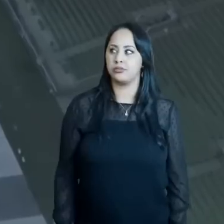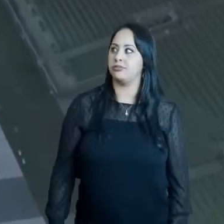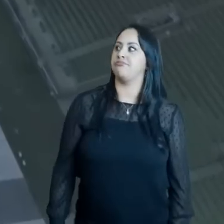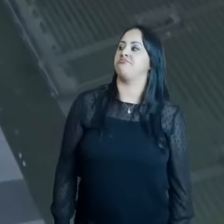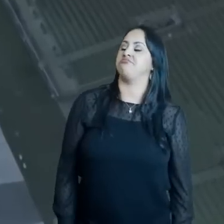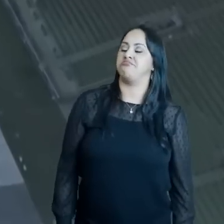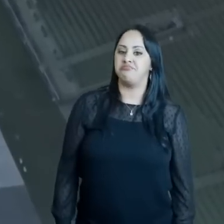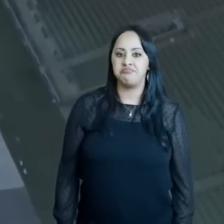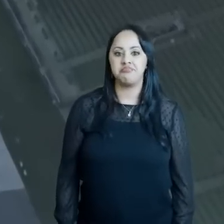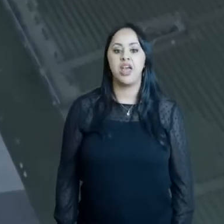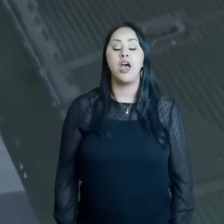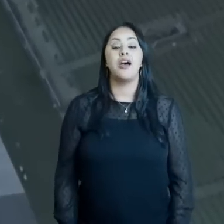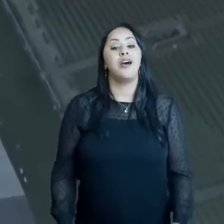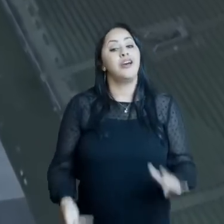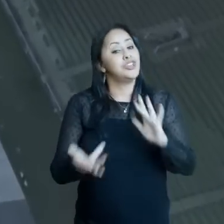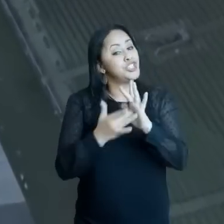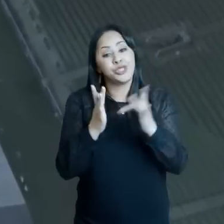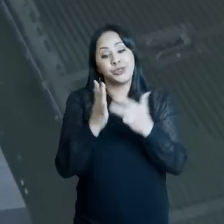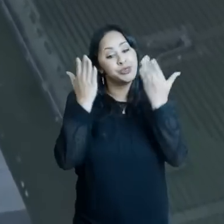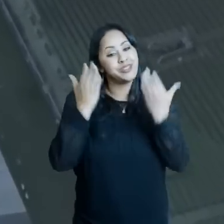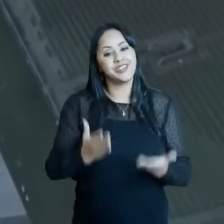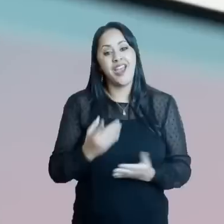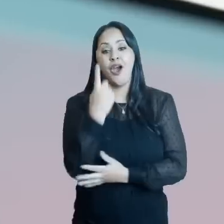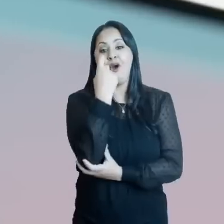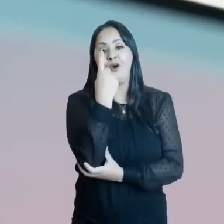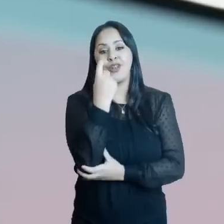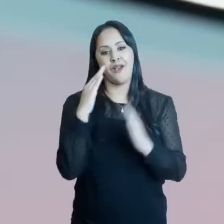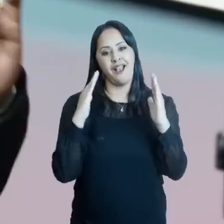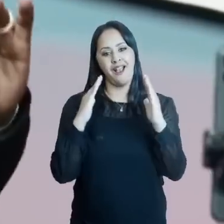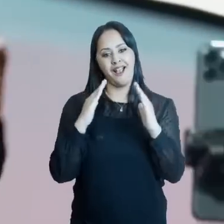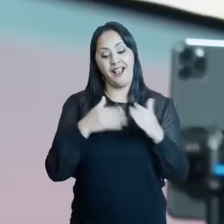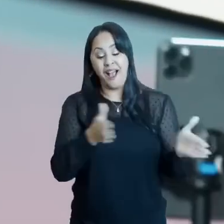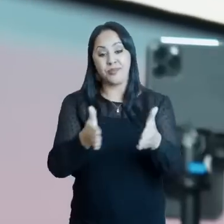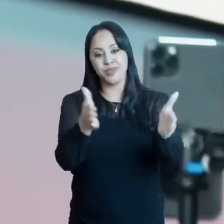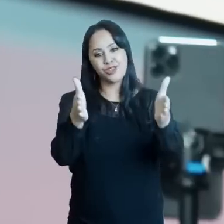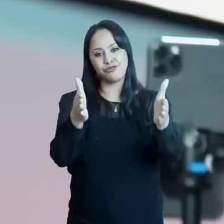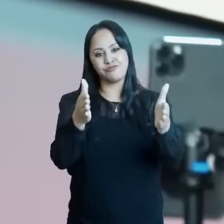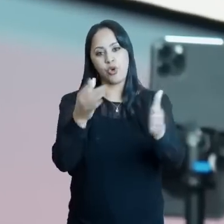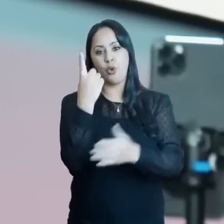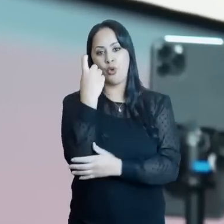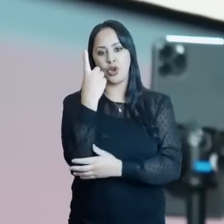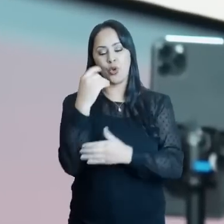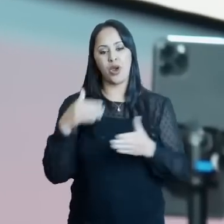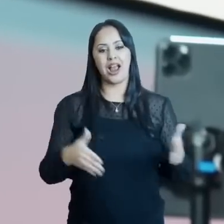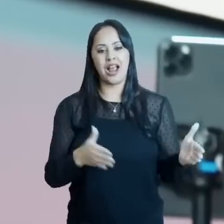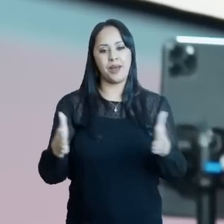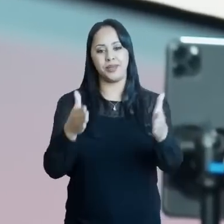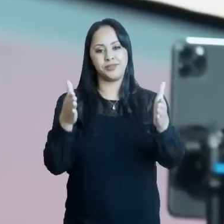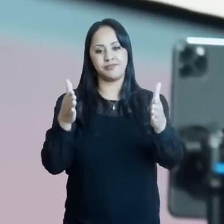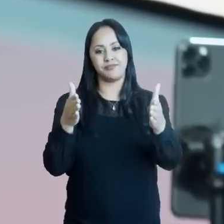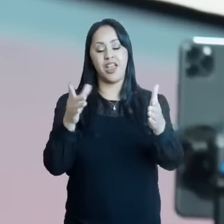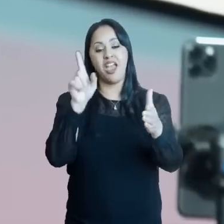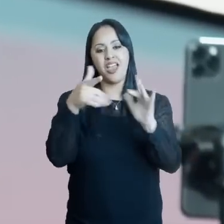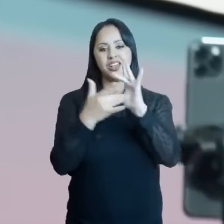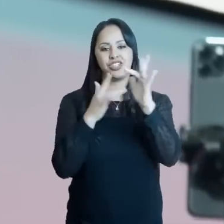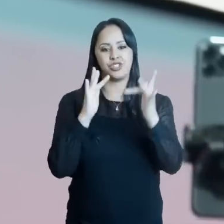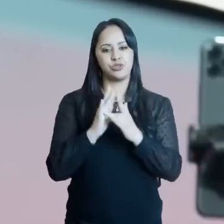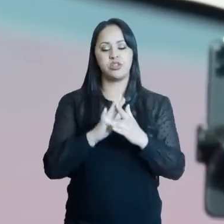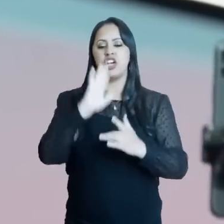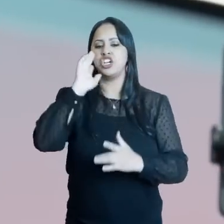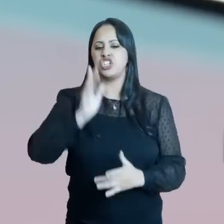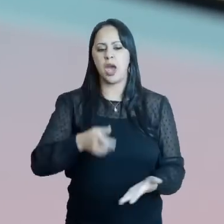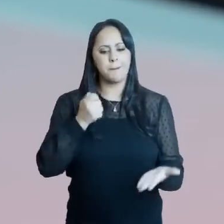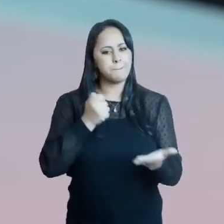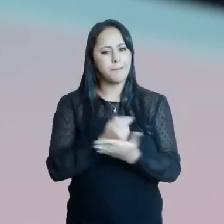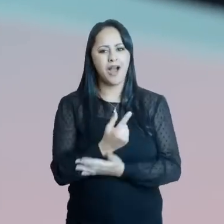Jesus Cristo. Existe um único caminho, um único jeito. Ele é Cristo. Ele já pagou o